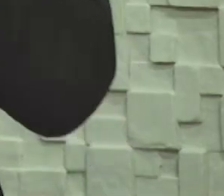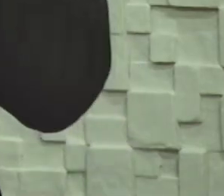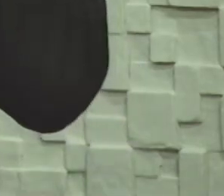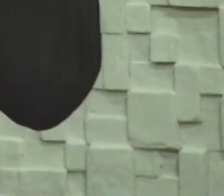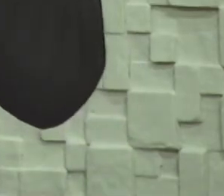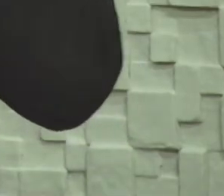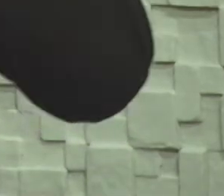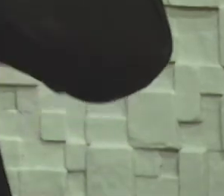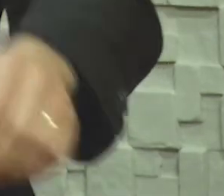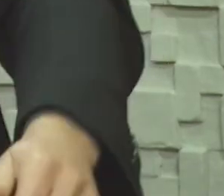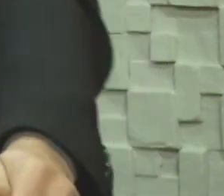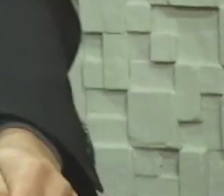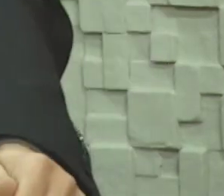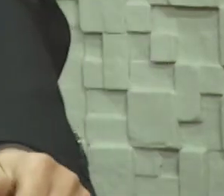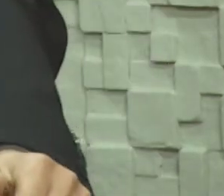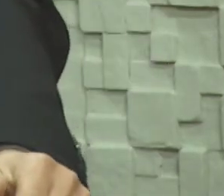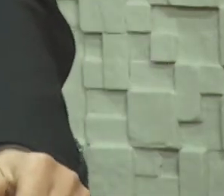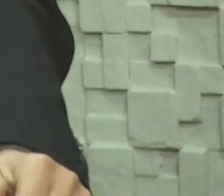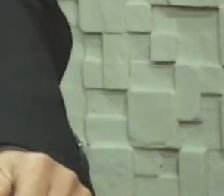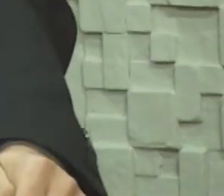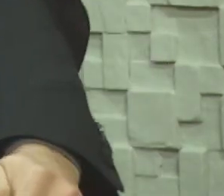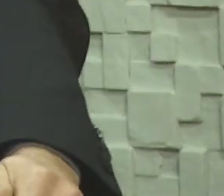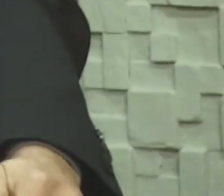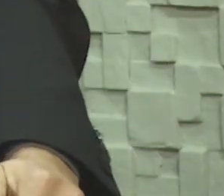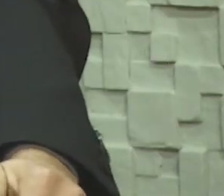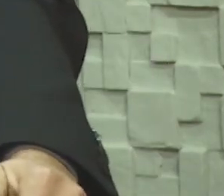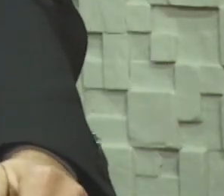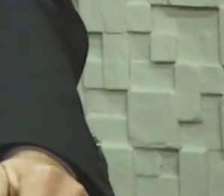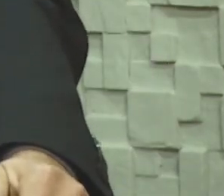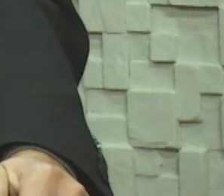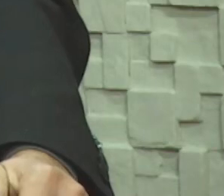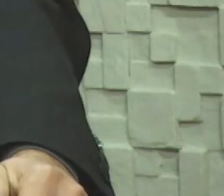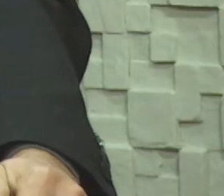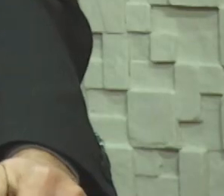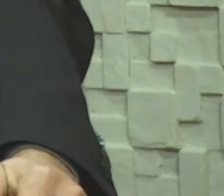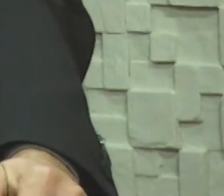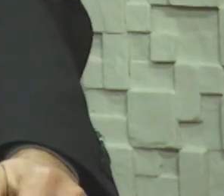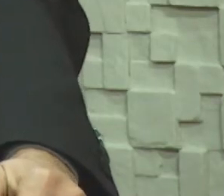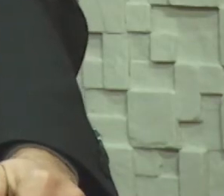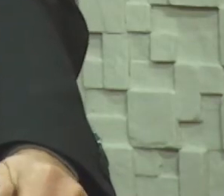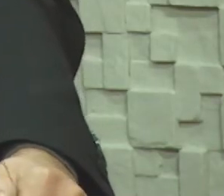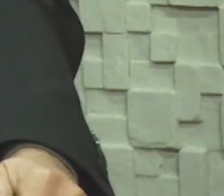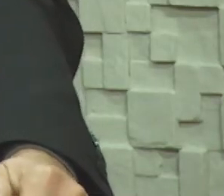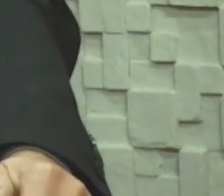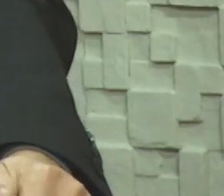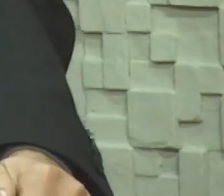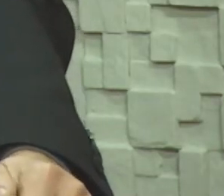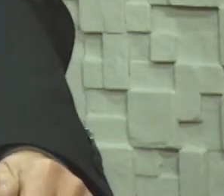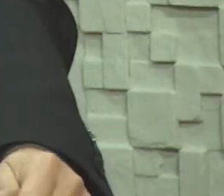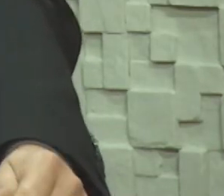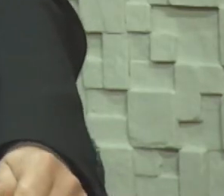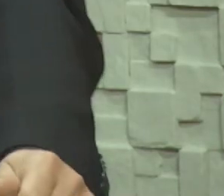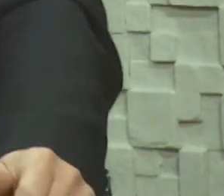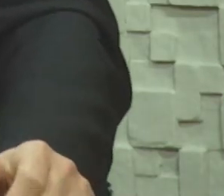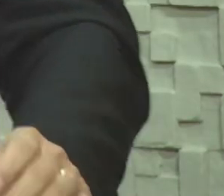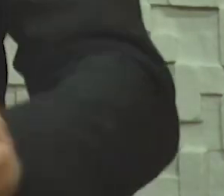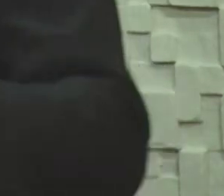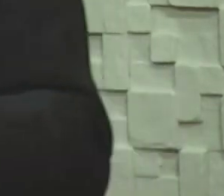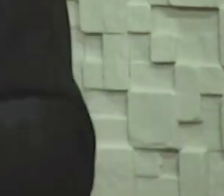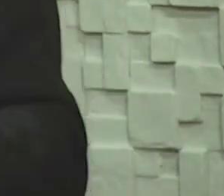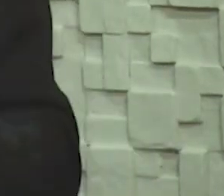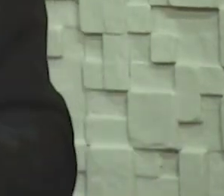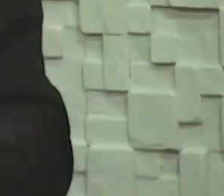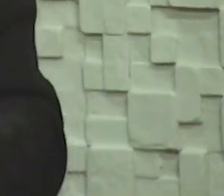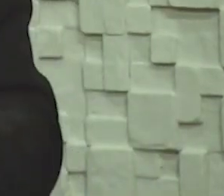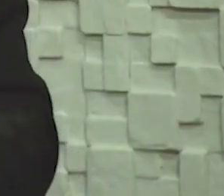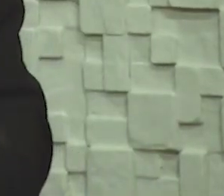colega vereador Eni fizeram o pedido da rua deles parece que a gente pediu para a rua da gente parece que nessa aí primeira rua da gente fizeram a